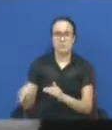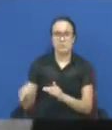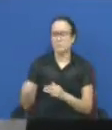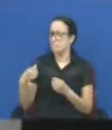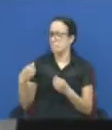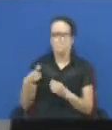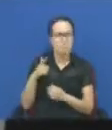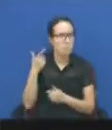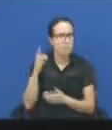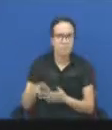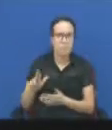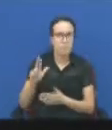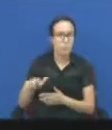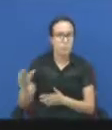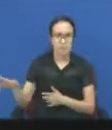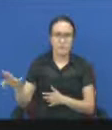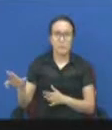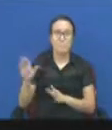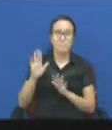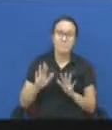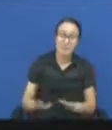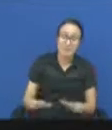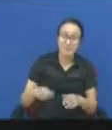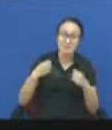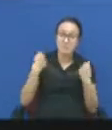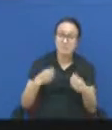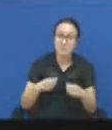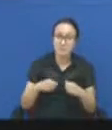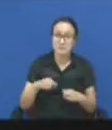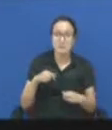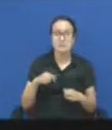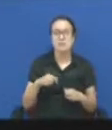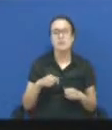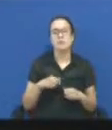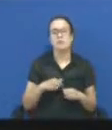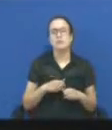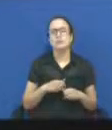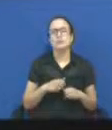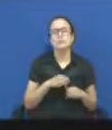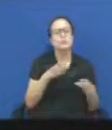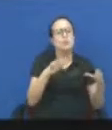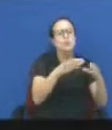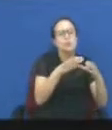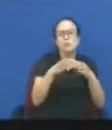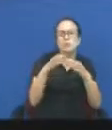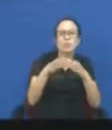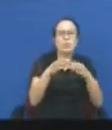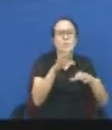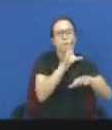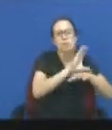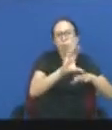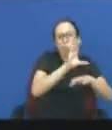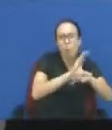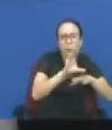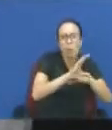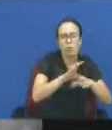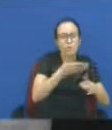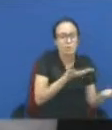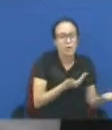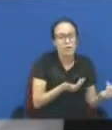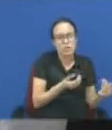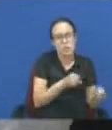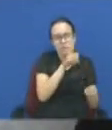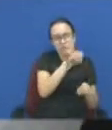cidade os patrulheiros que formam jovens, que começam a aprender.